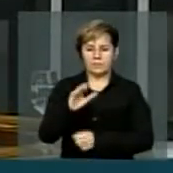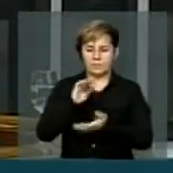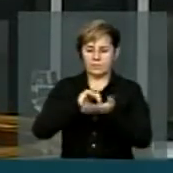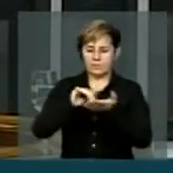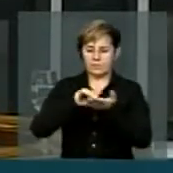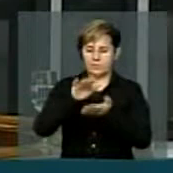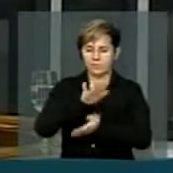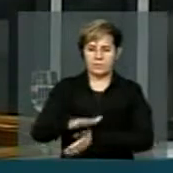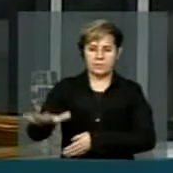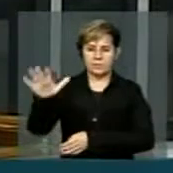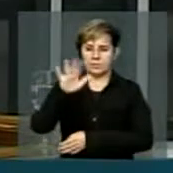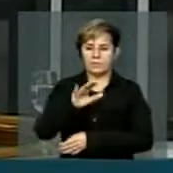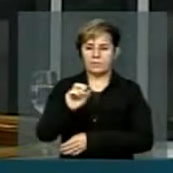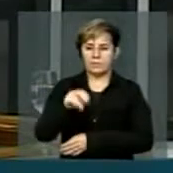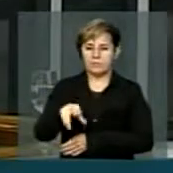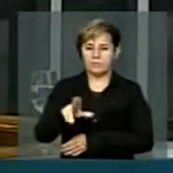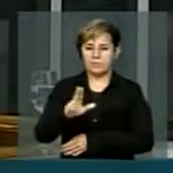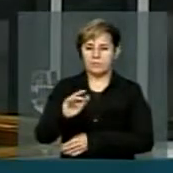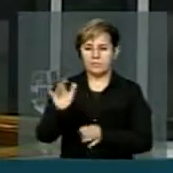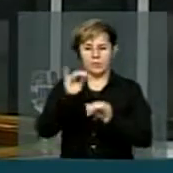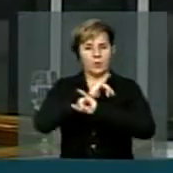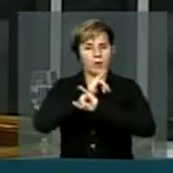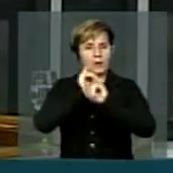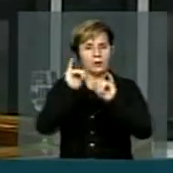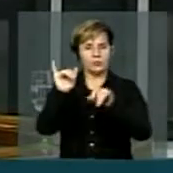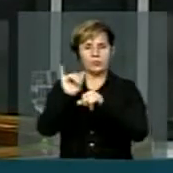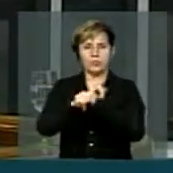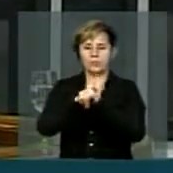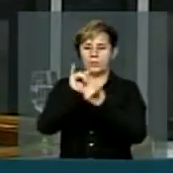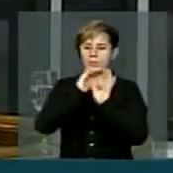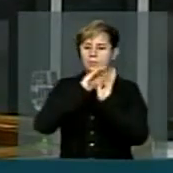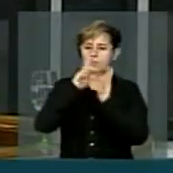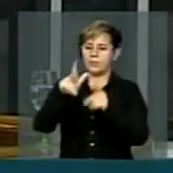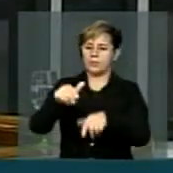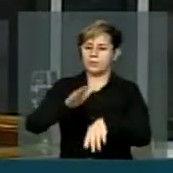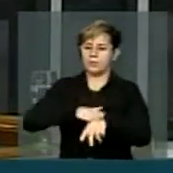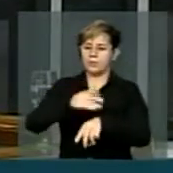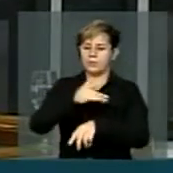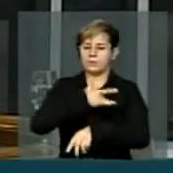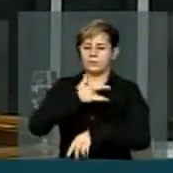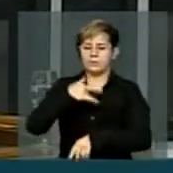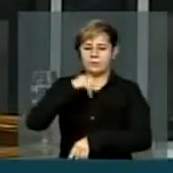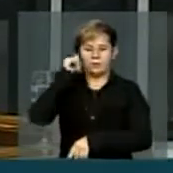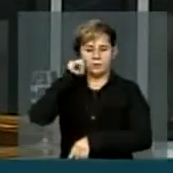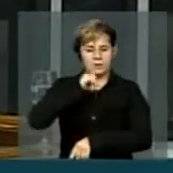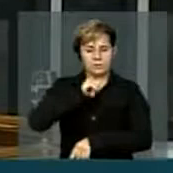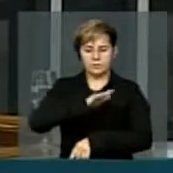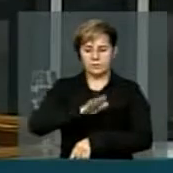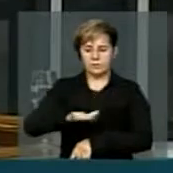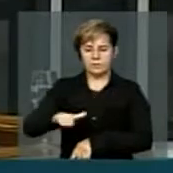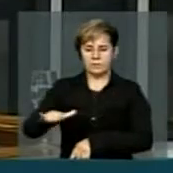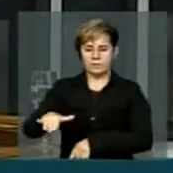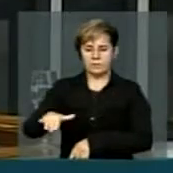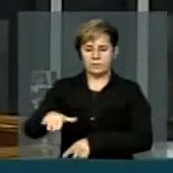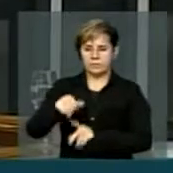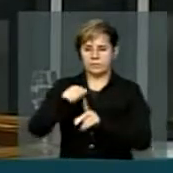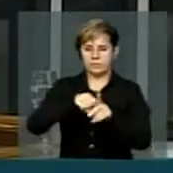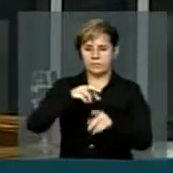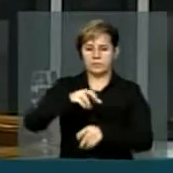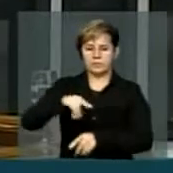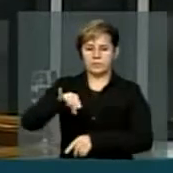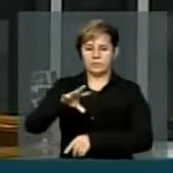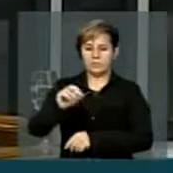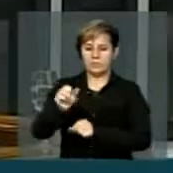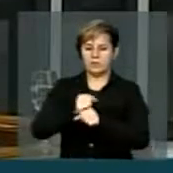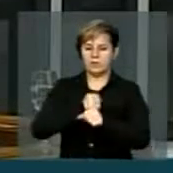Nações Unidas lançou a Estratégia Mundial para a Saúde da Mulher e da Criança. Em maio de